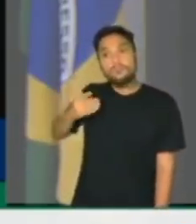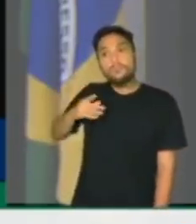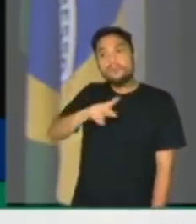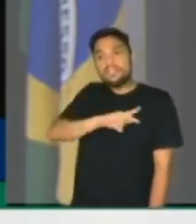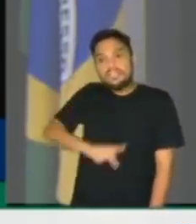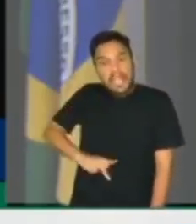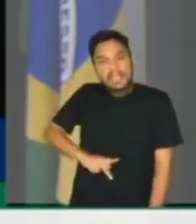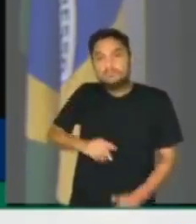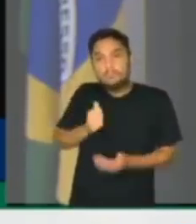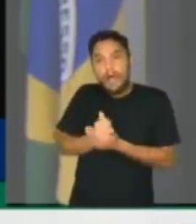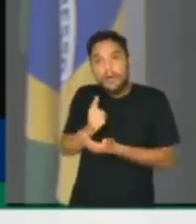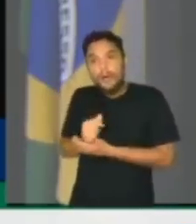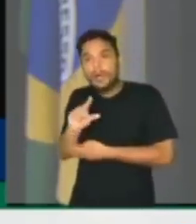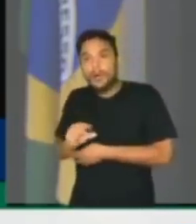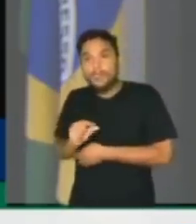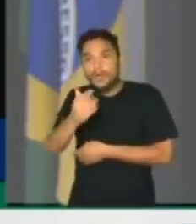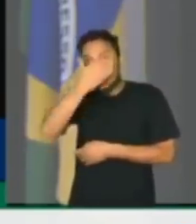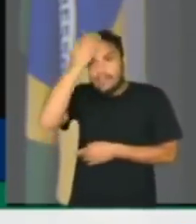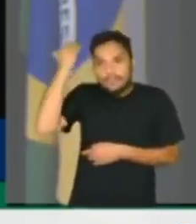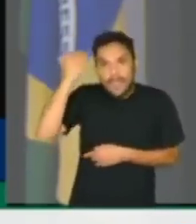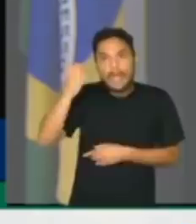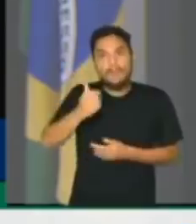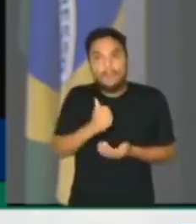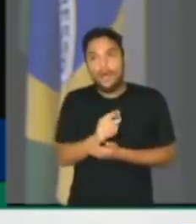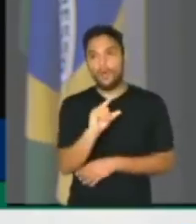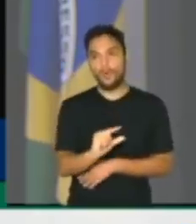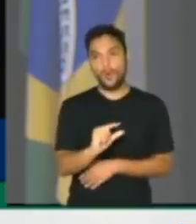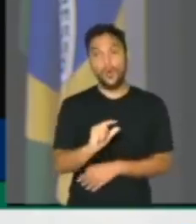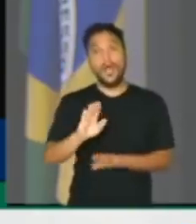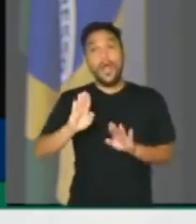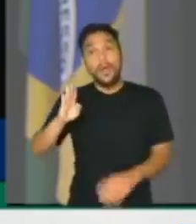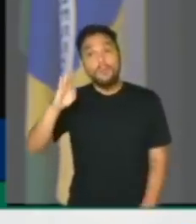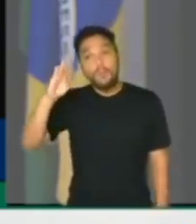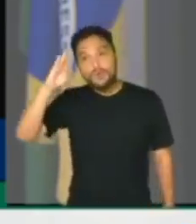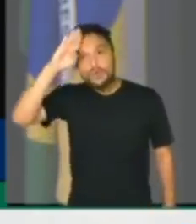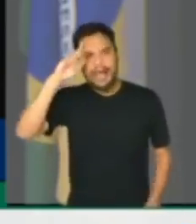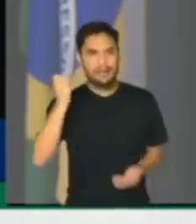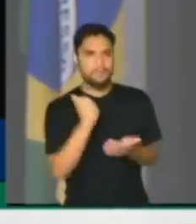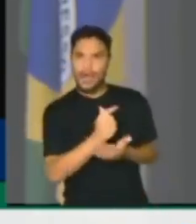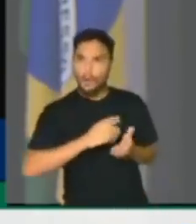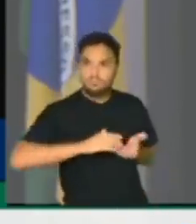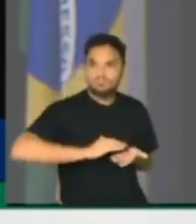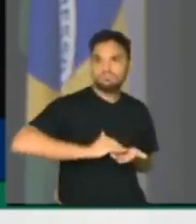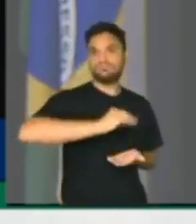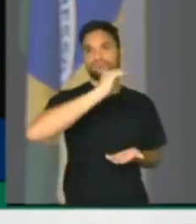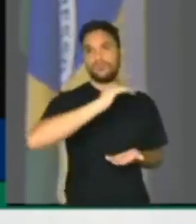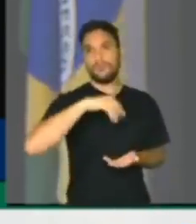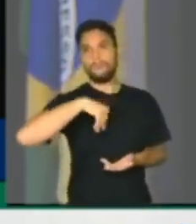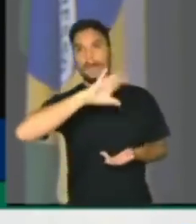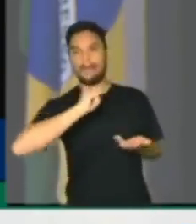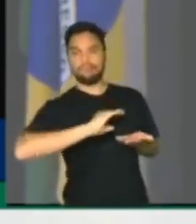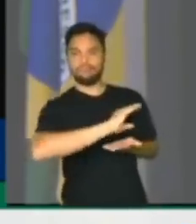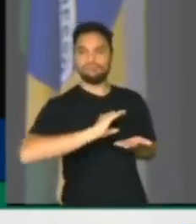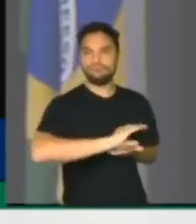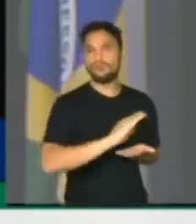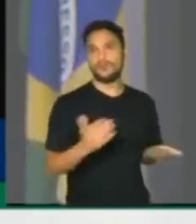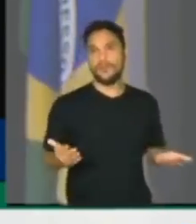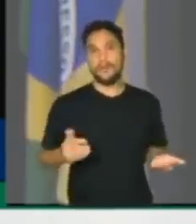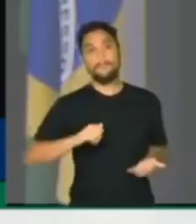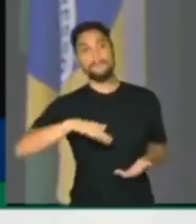república mais do que o temer com duas denúncias nas costas aprovando a reforma trabalhista ea pec do teto